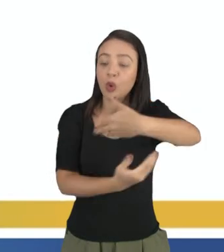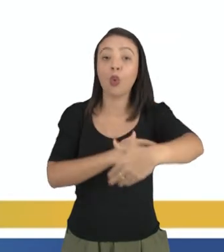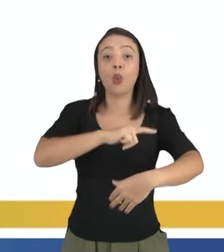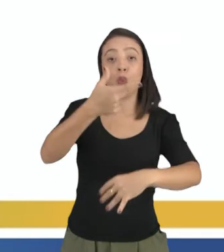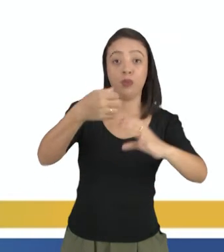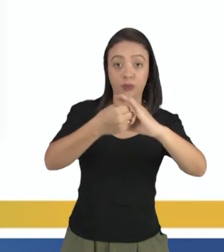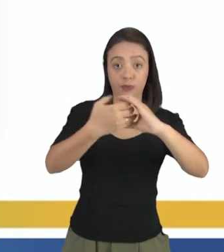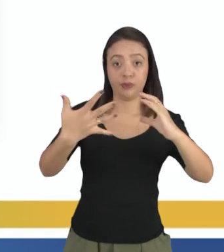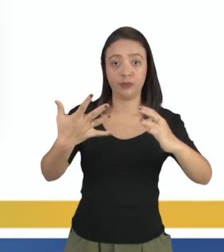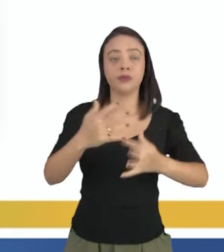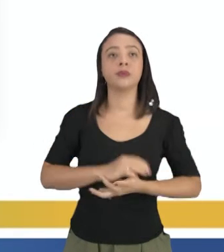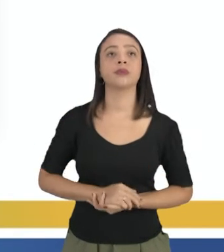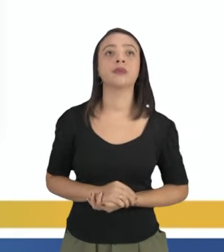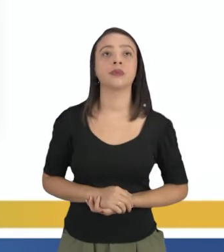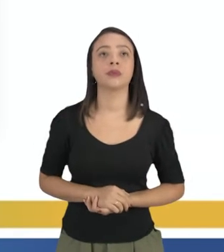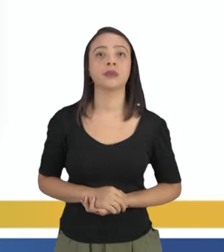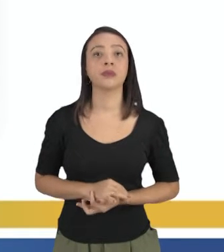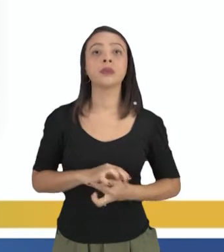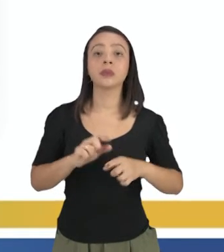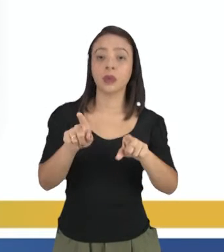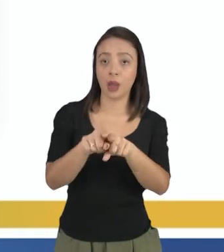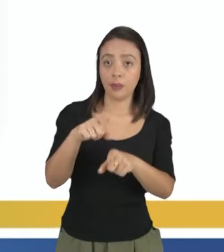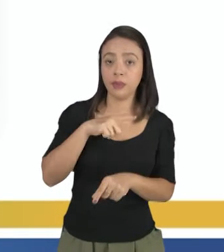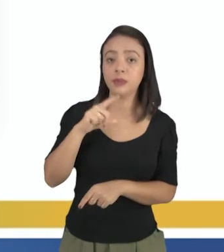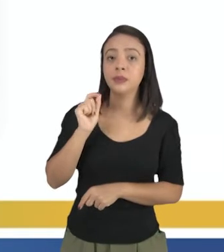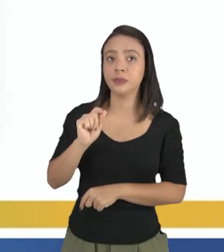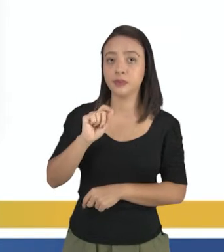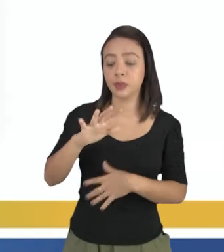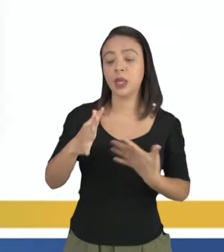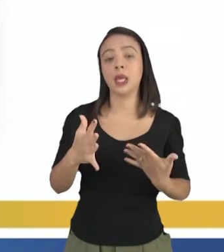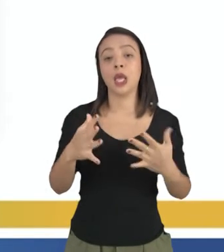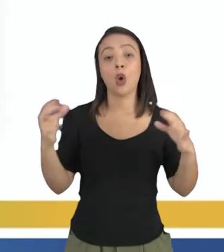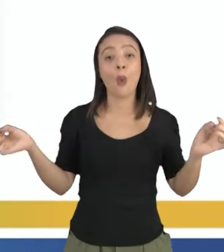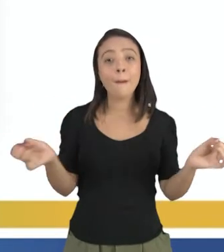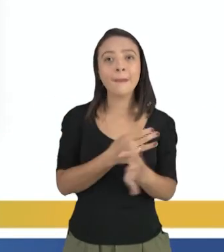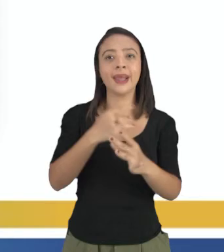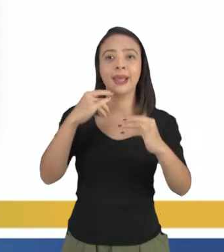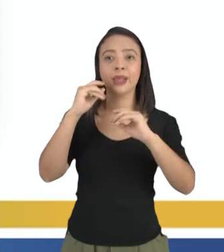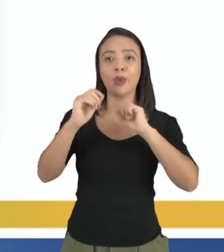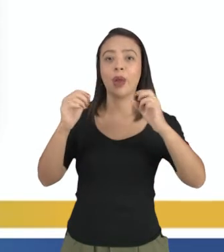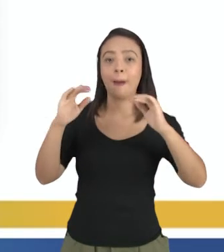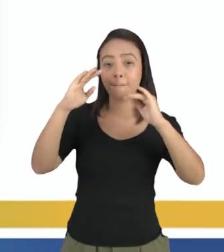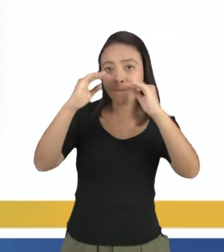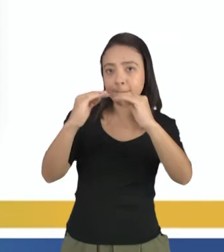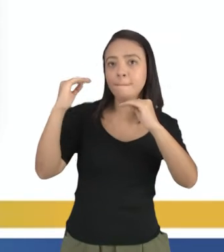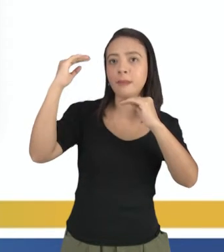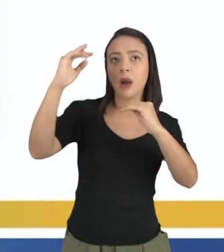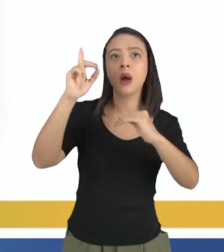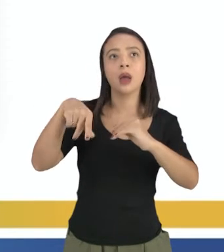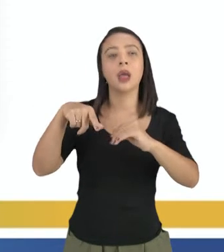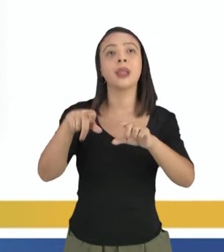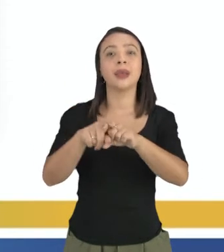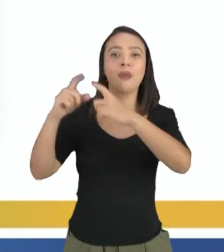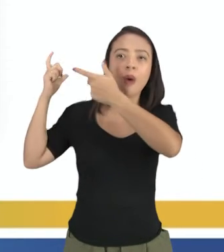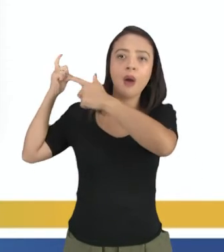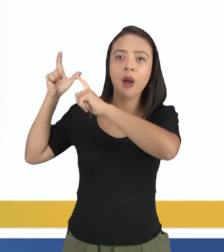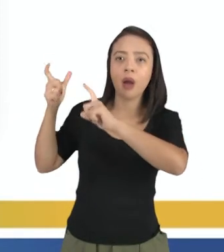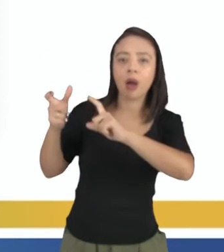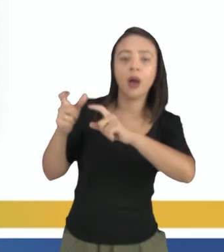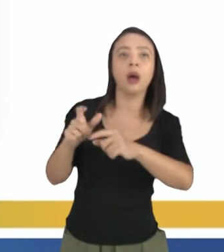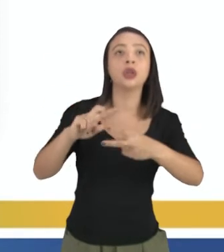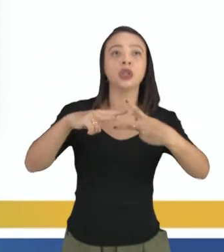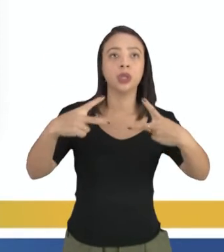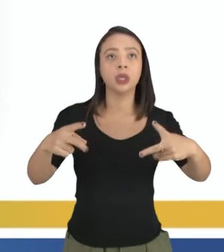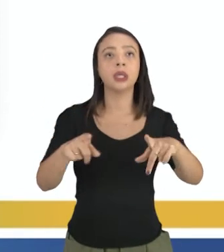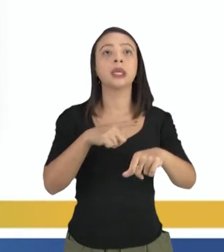outra. Temos também a dominância completa, como eu já falei para vocês, que é um tipo de herança genética, onde os alelos